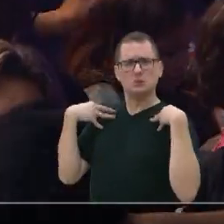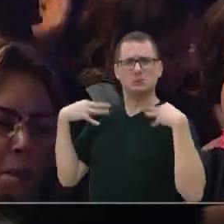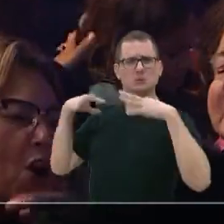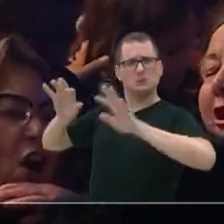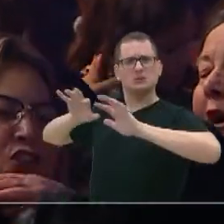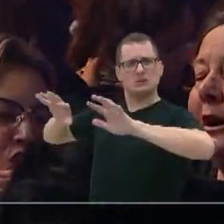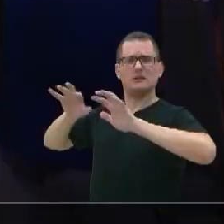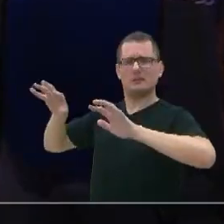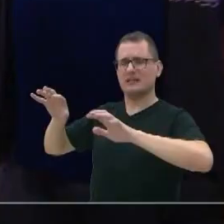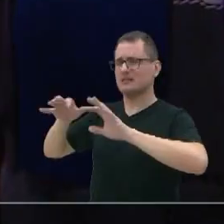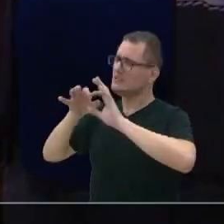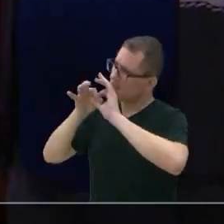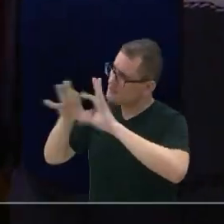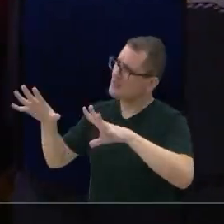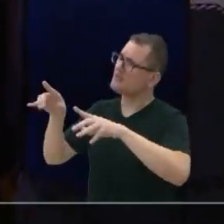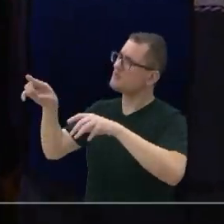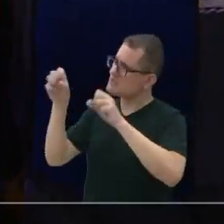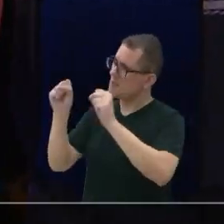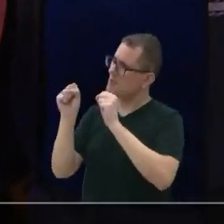Você pode.